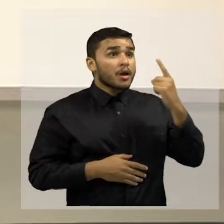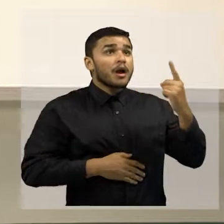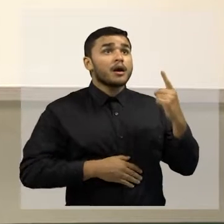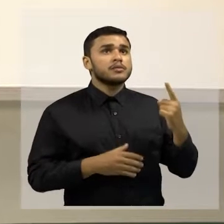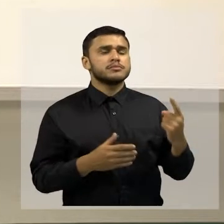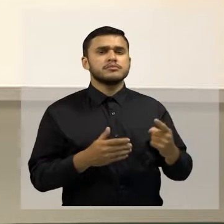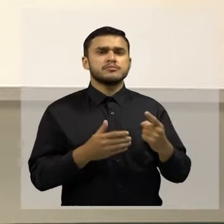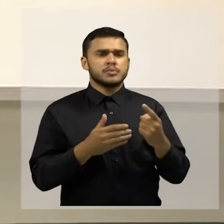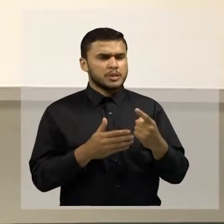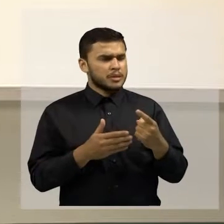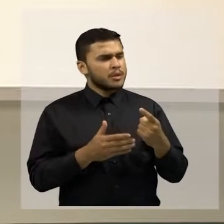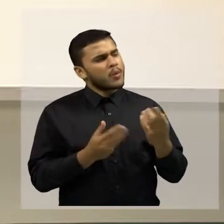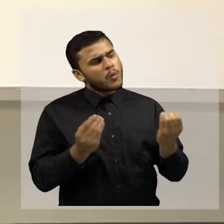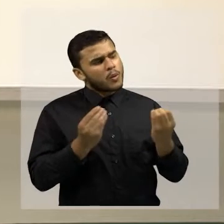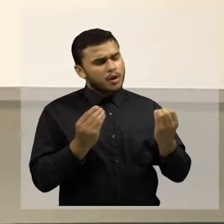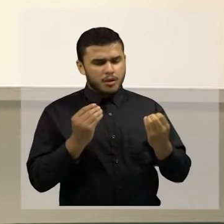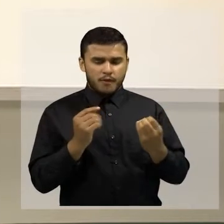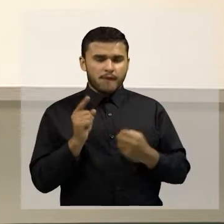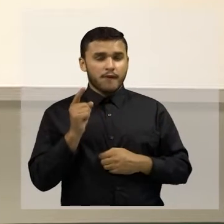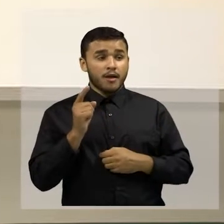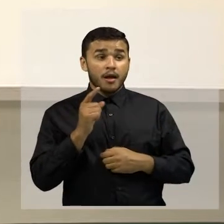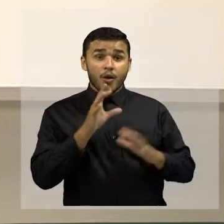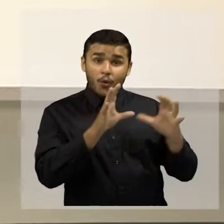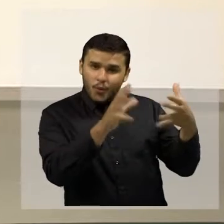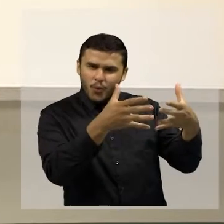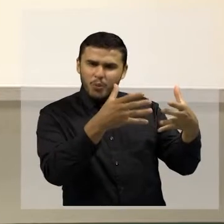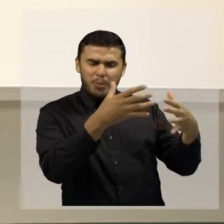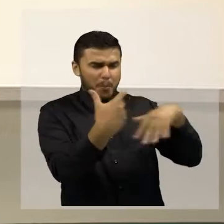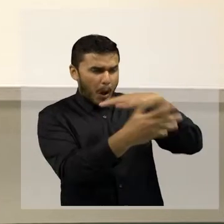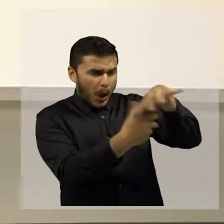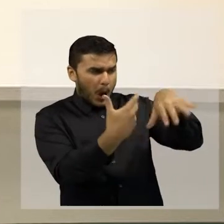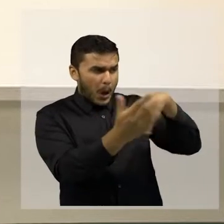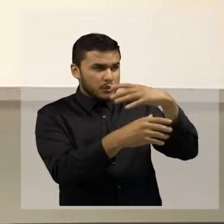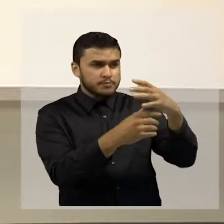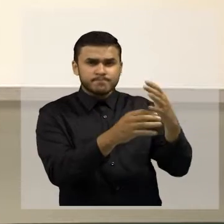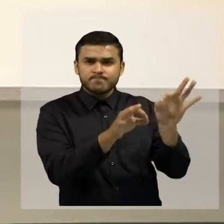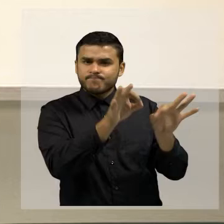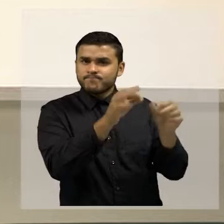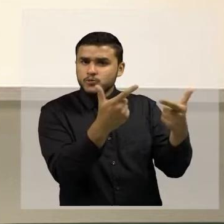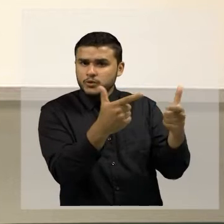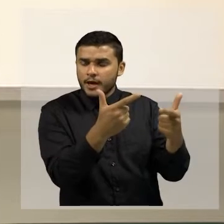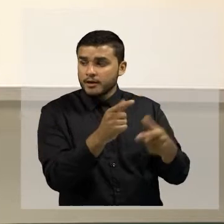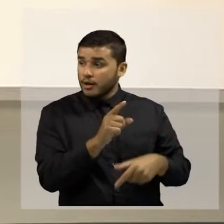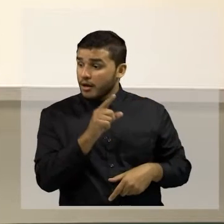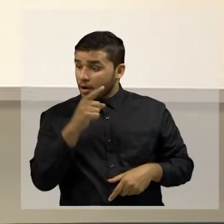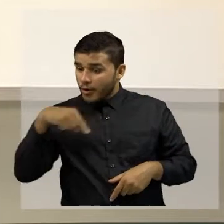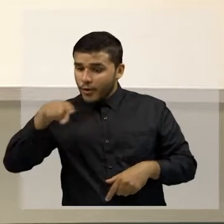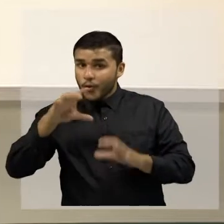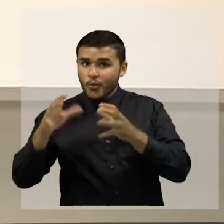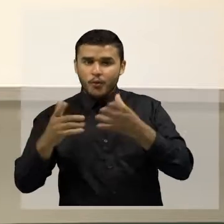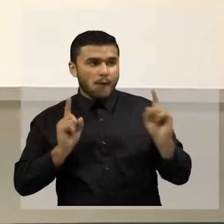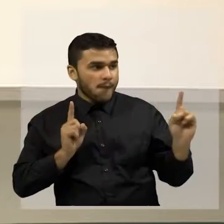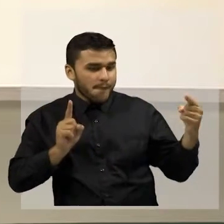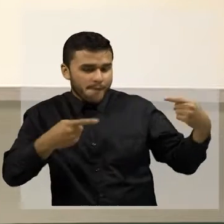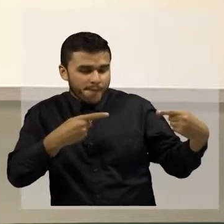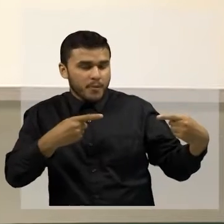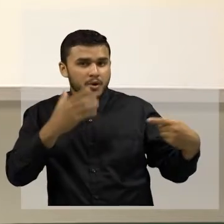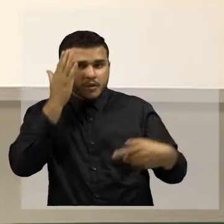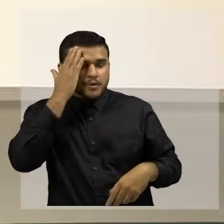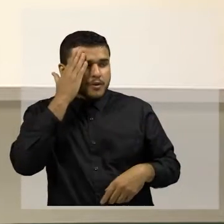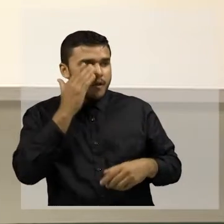asfalta o caminho da oposição ou vai ser um processo de desvio